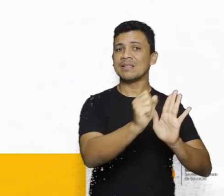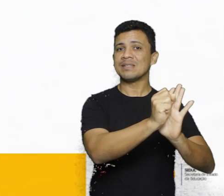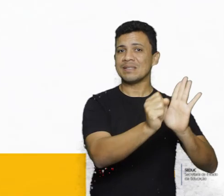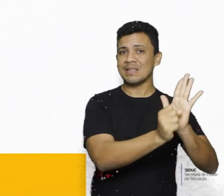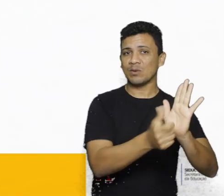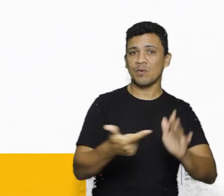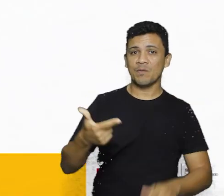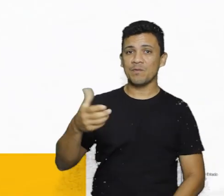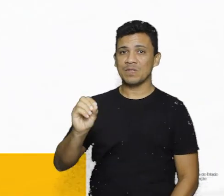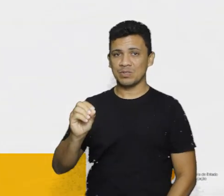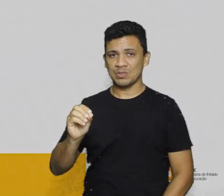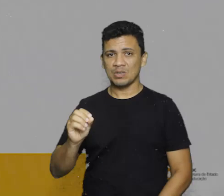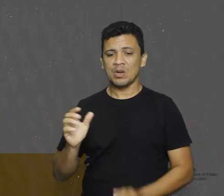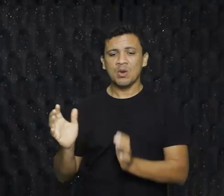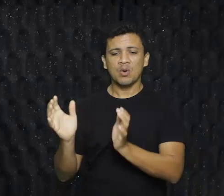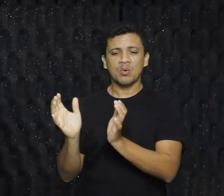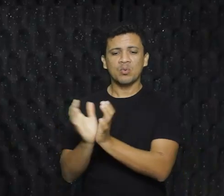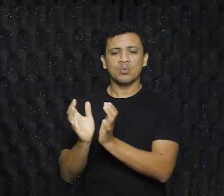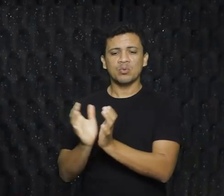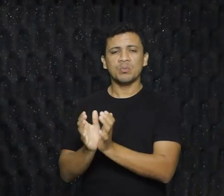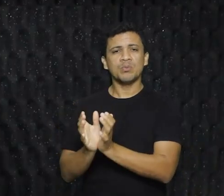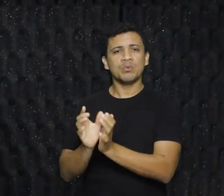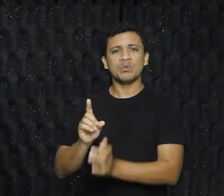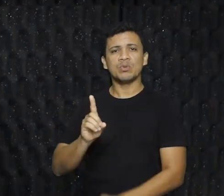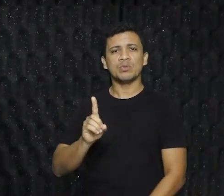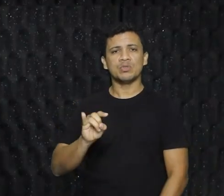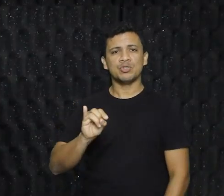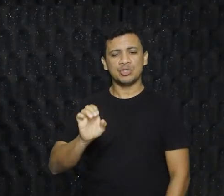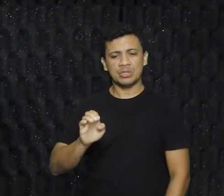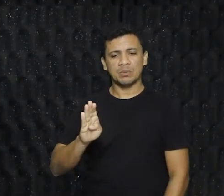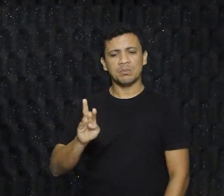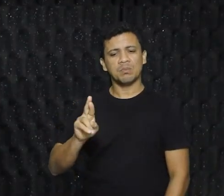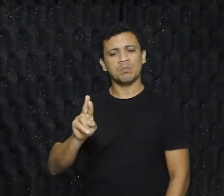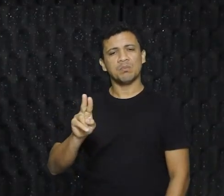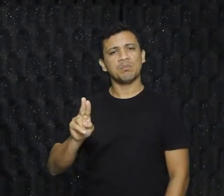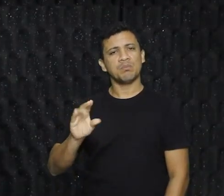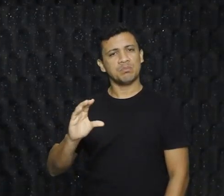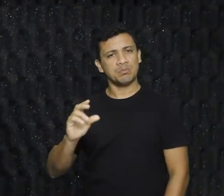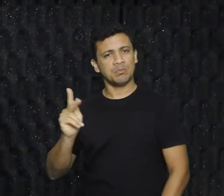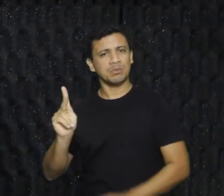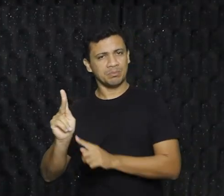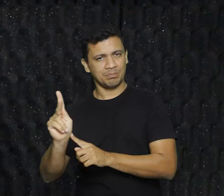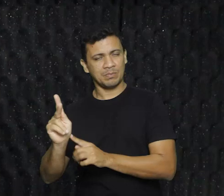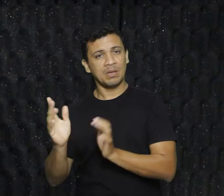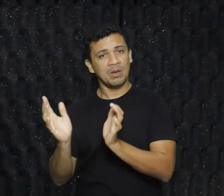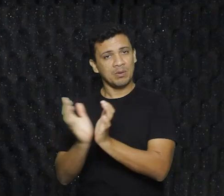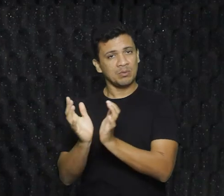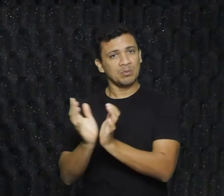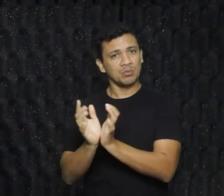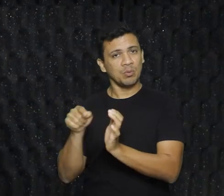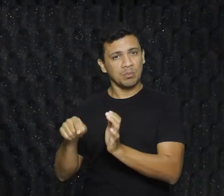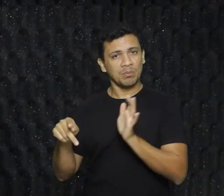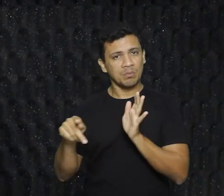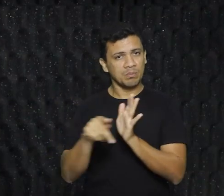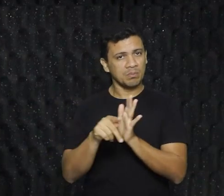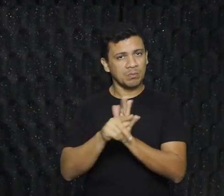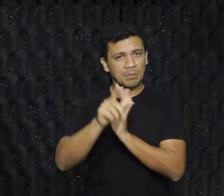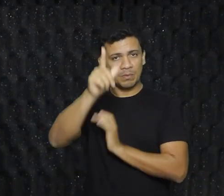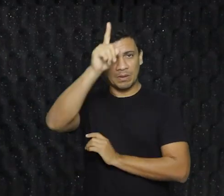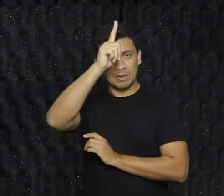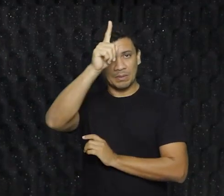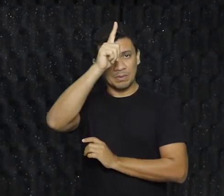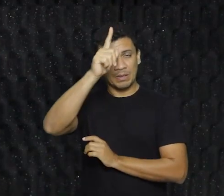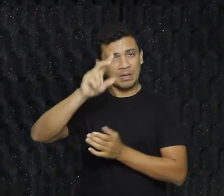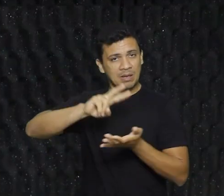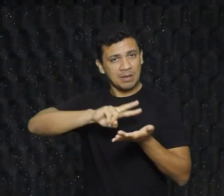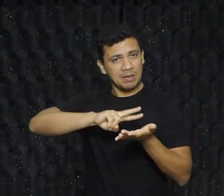Desponta através de um grupo chamado Die Brücke, vou repetir, Die Brücke. Esse nome é alemão e